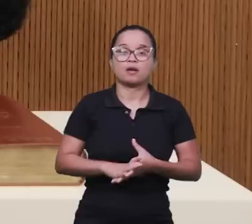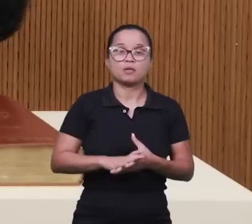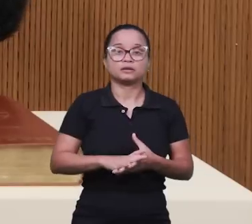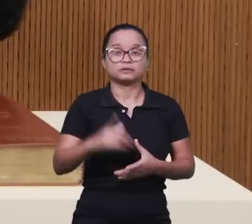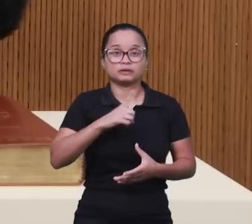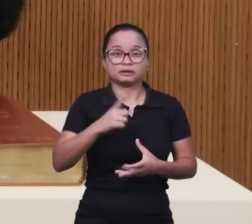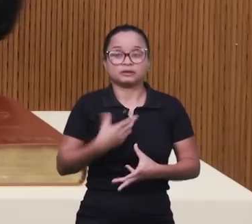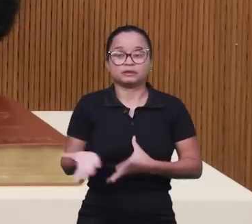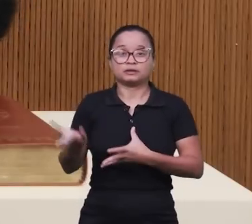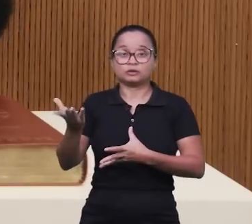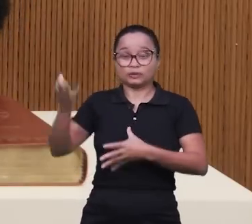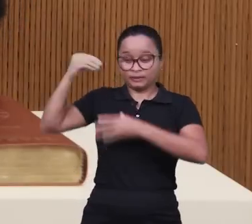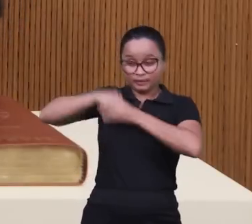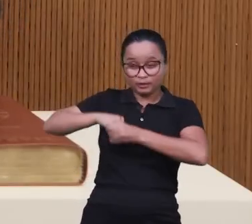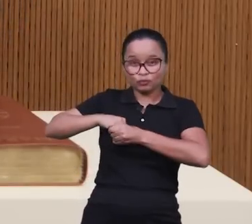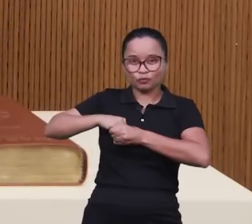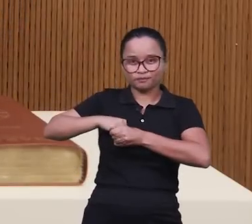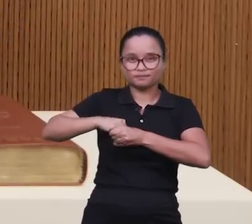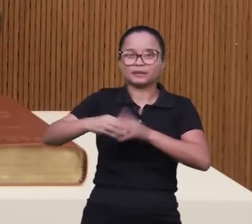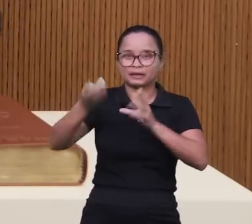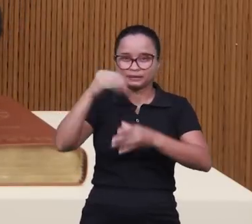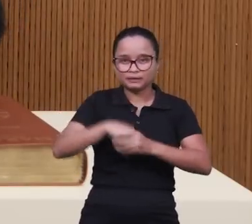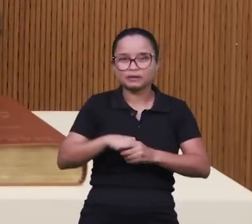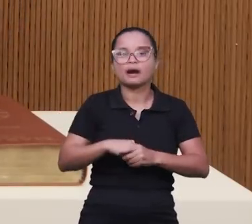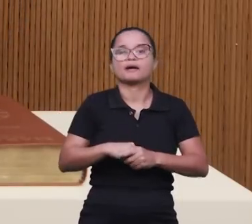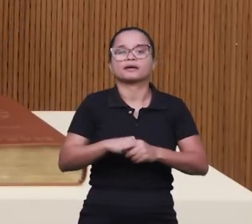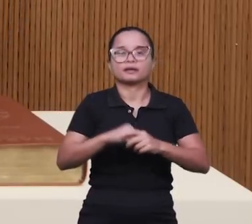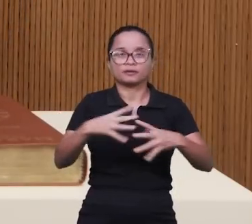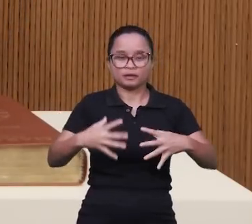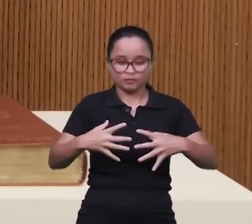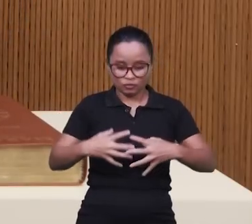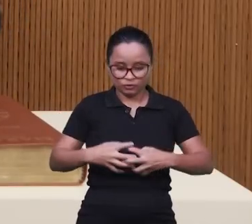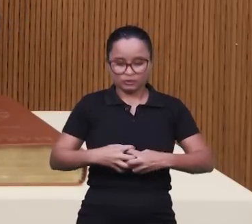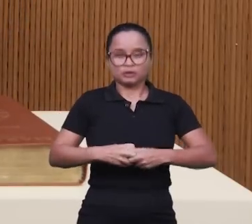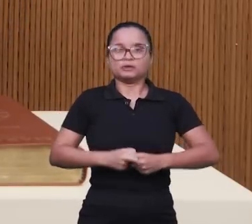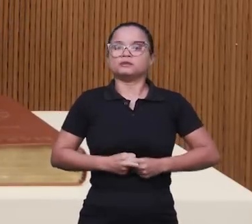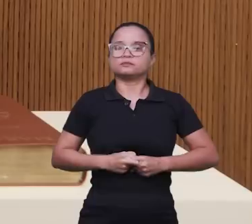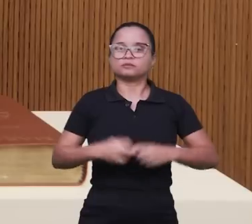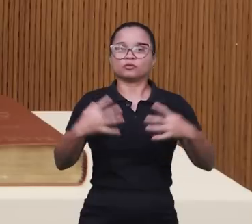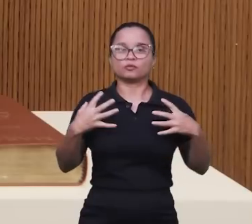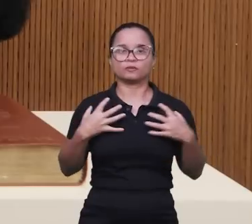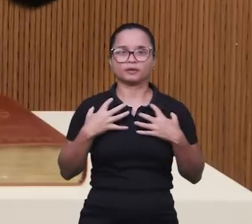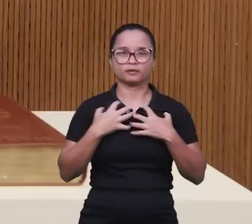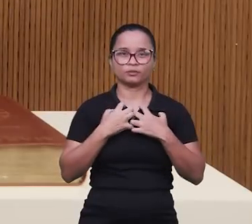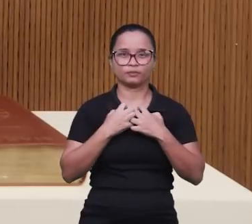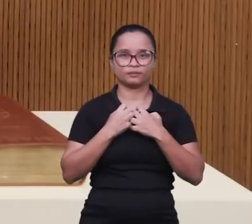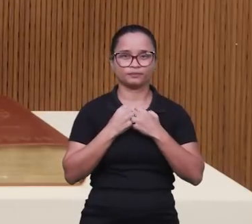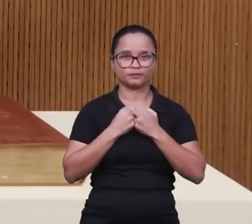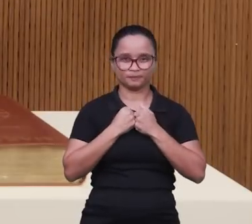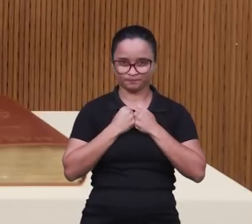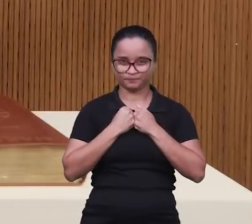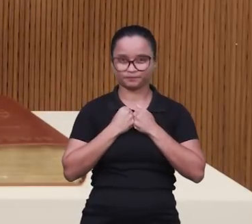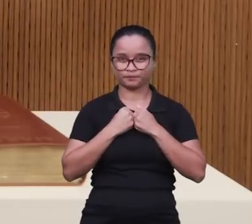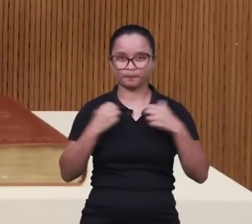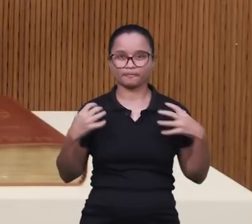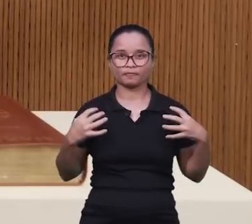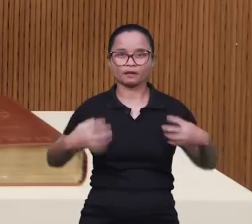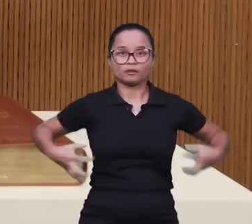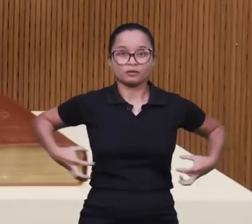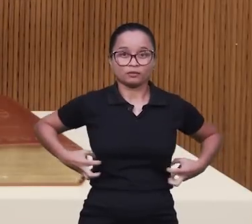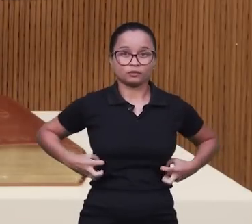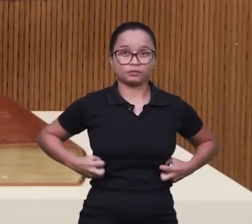do seu músculo intercostal interno, que trabalha para fechar a sua caixa torácica, ou seja, as